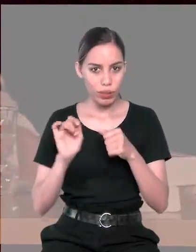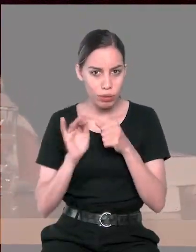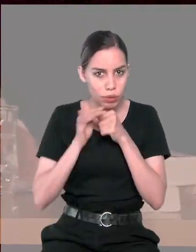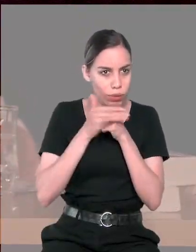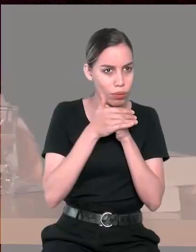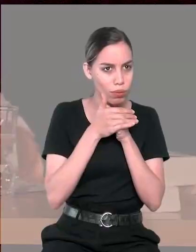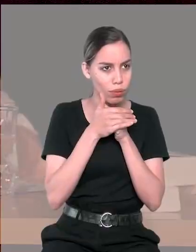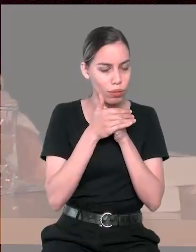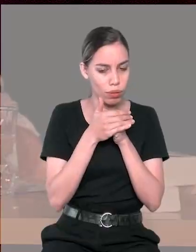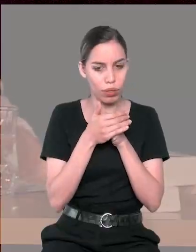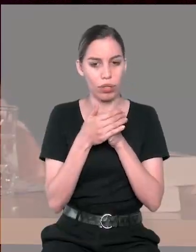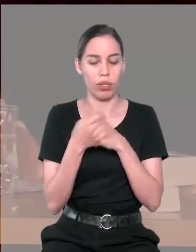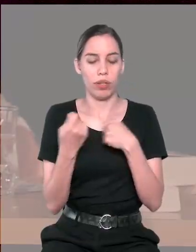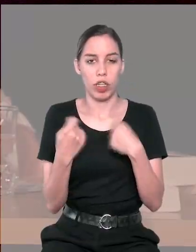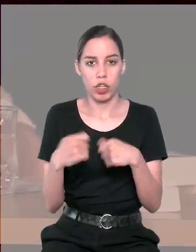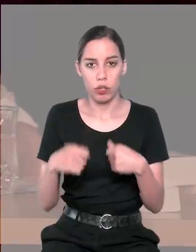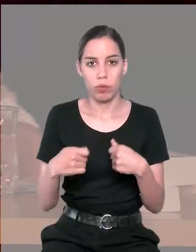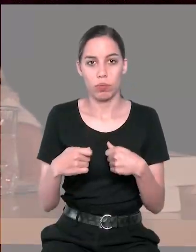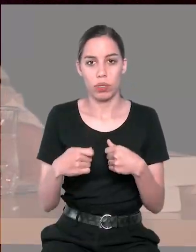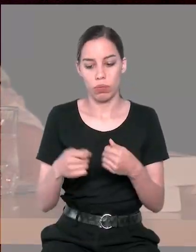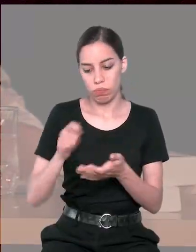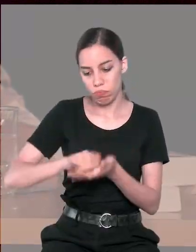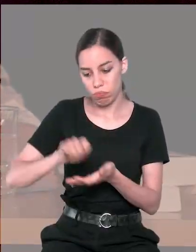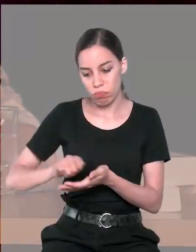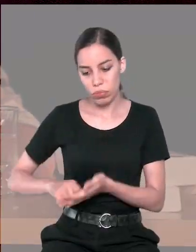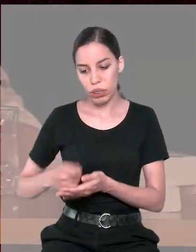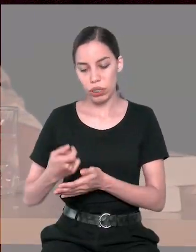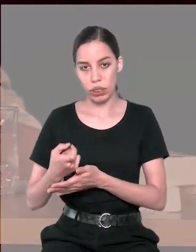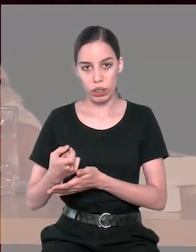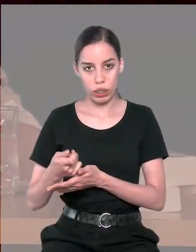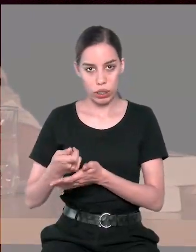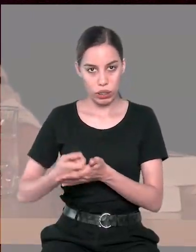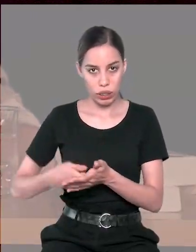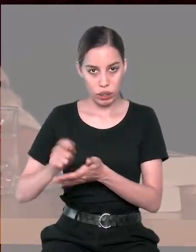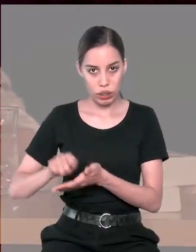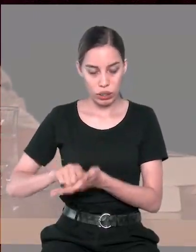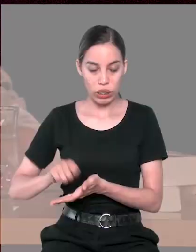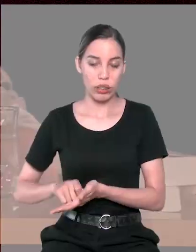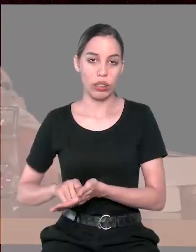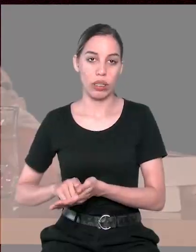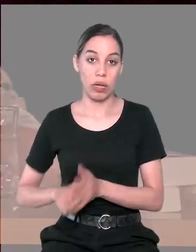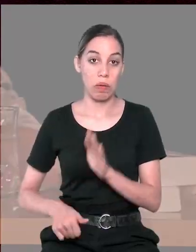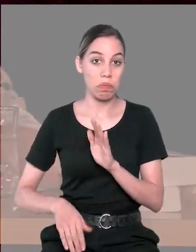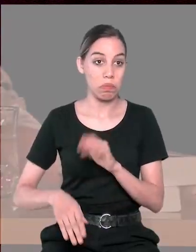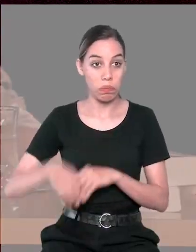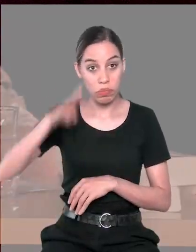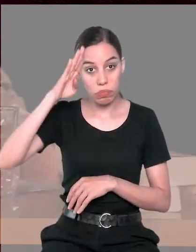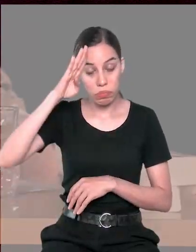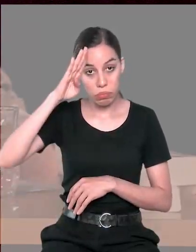responder com vários ensaios, com vários. O Valéry, por exemplo, é um dos primeiros